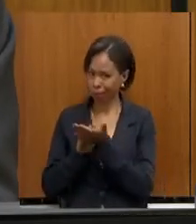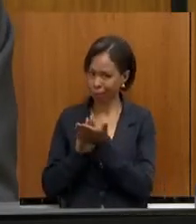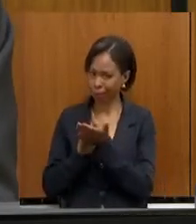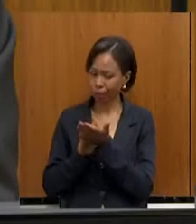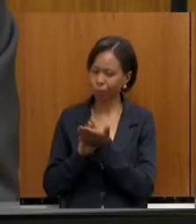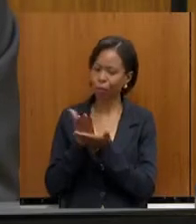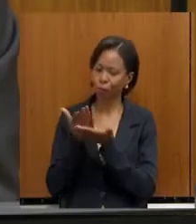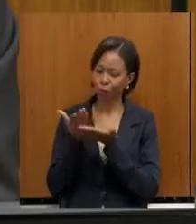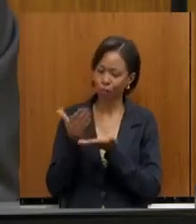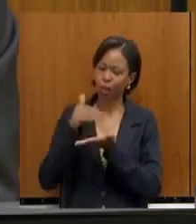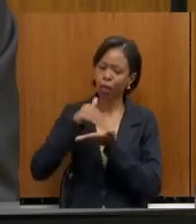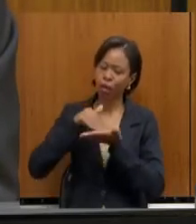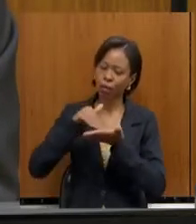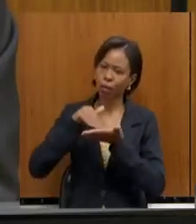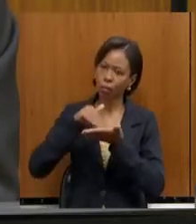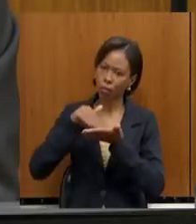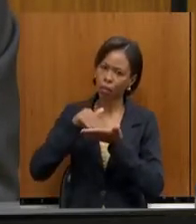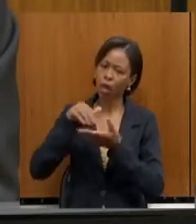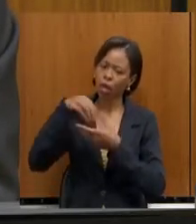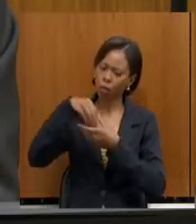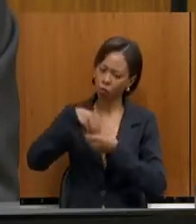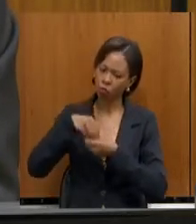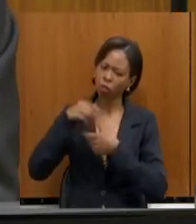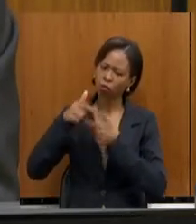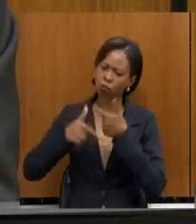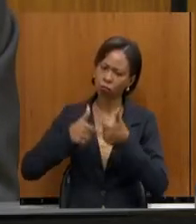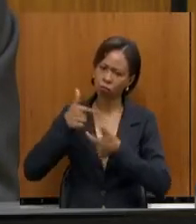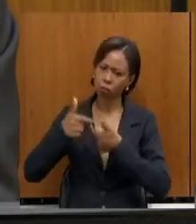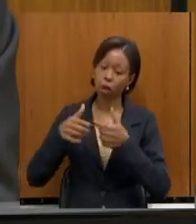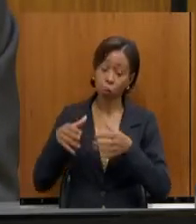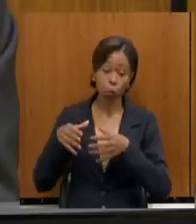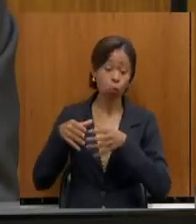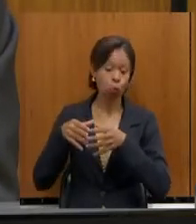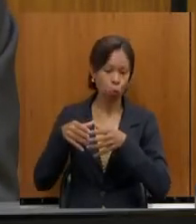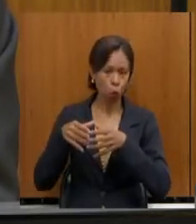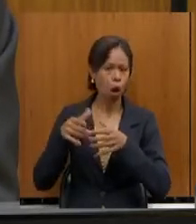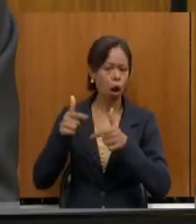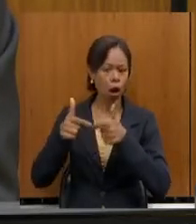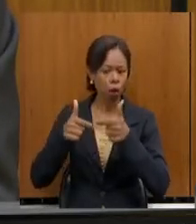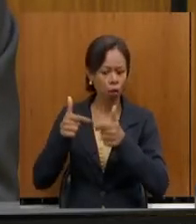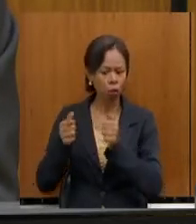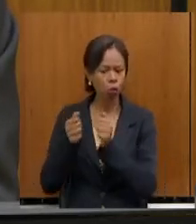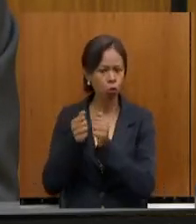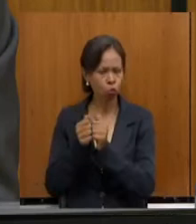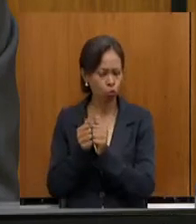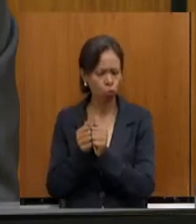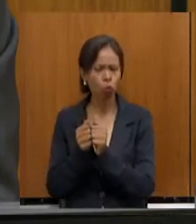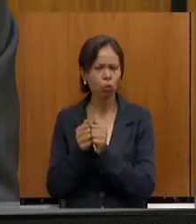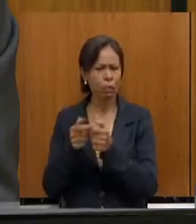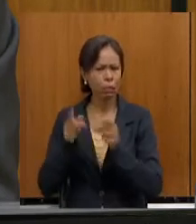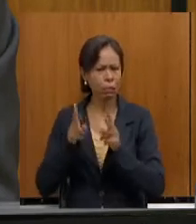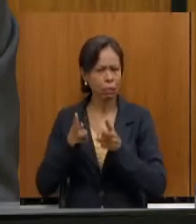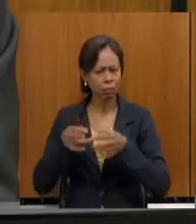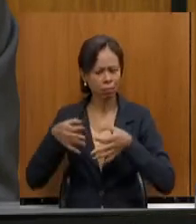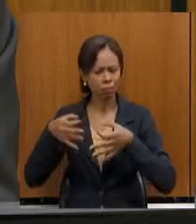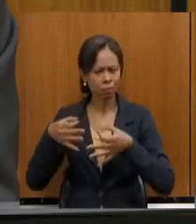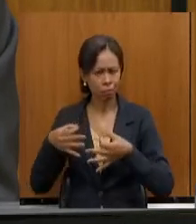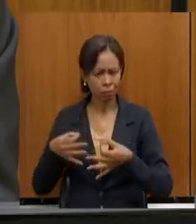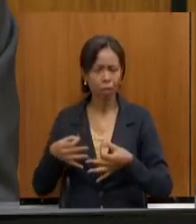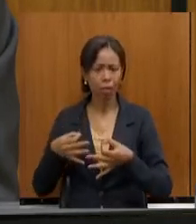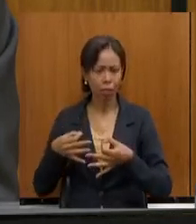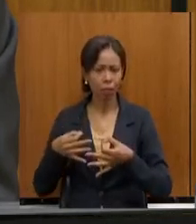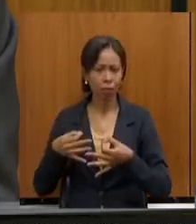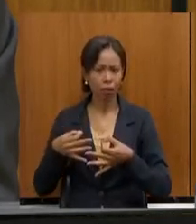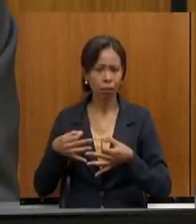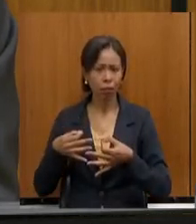condução frente à secretaria toda sua equipe sempre muito atenta é um tema muito atual a